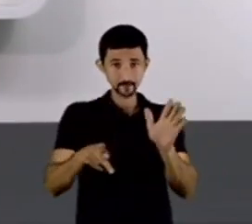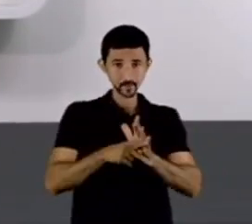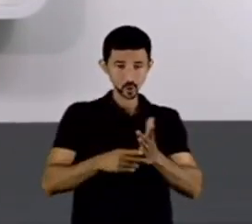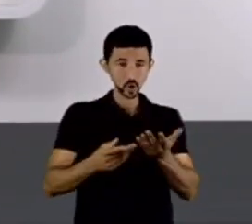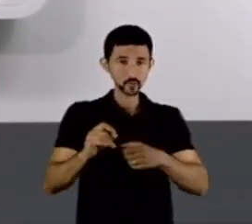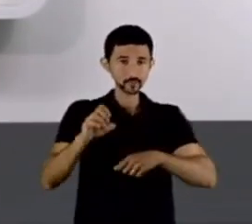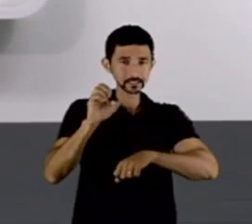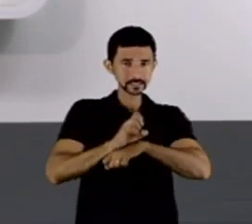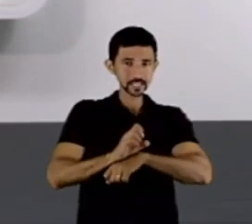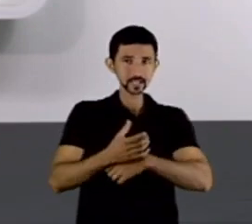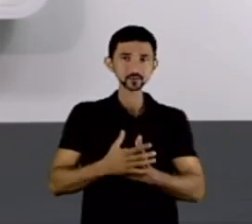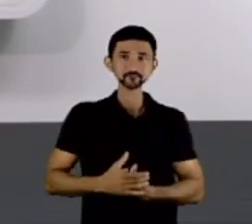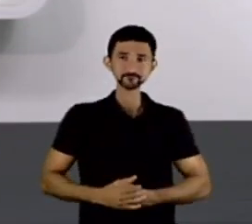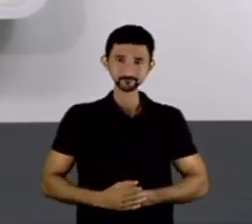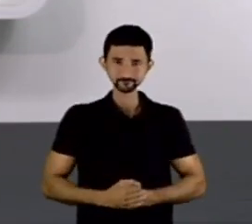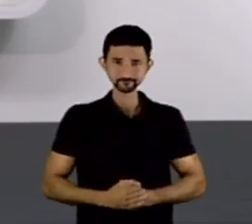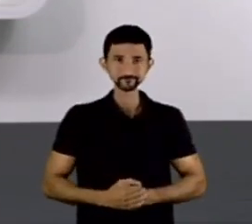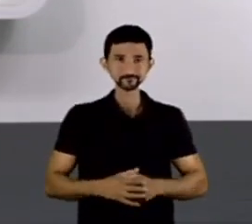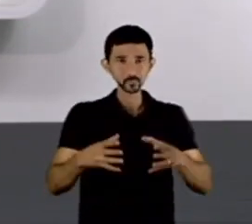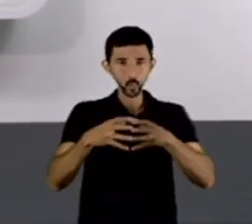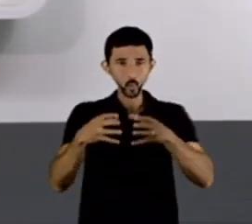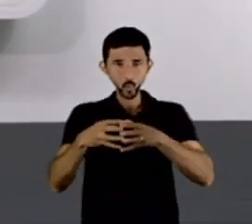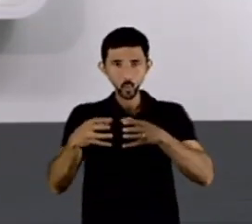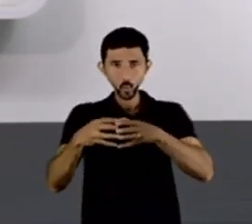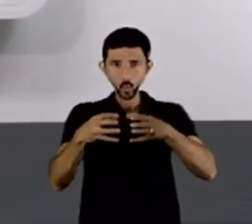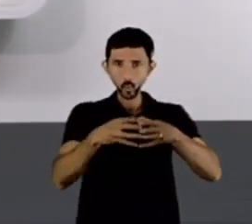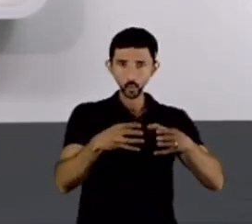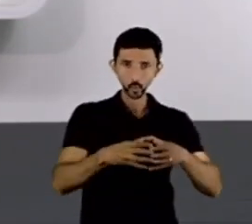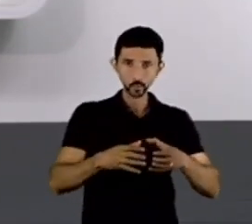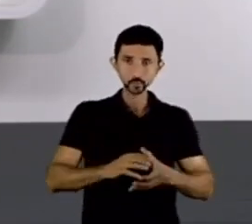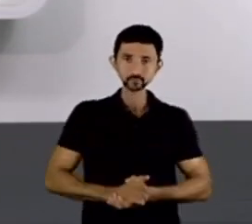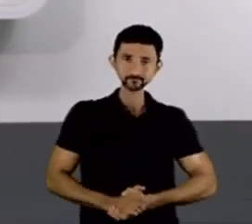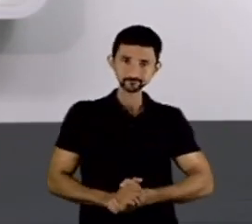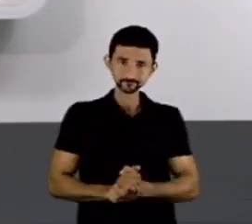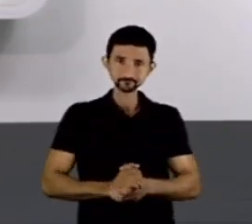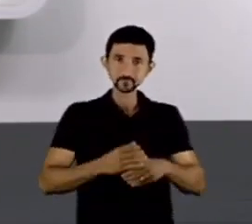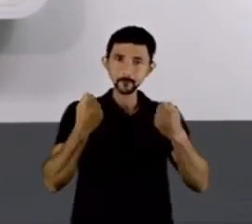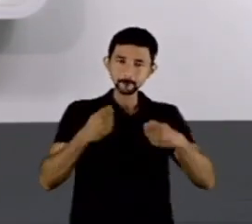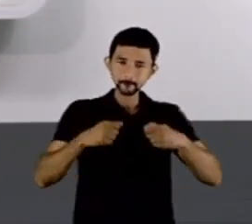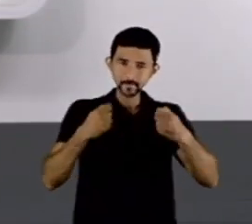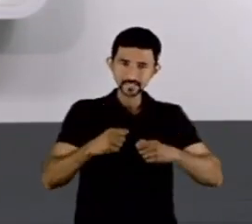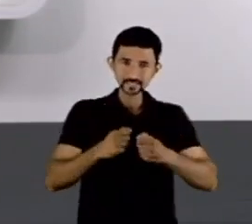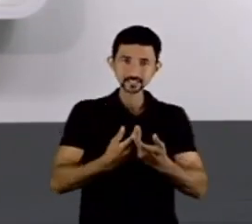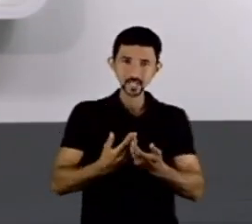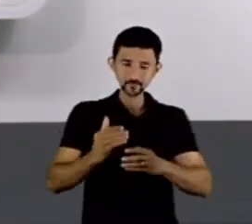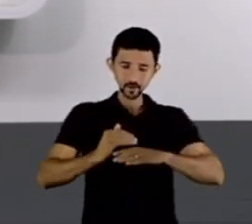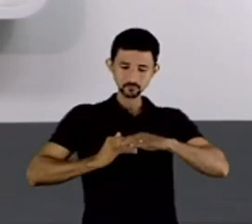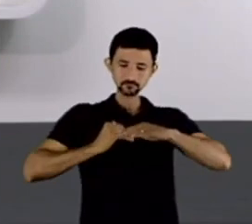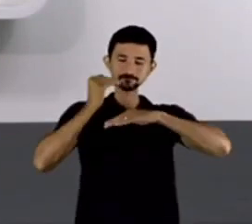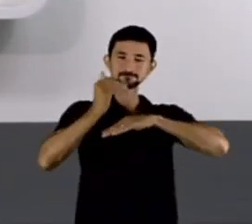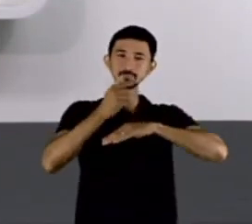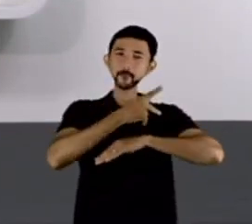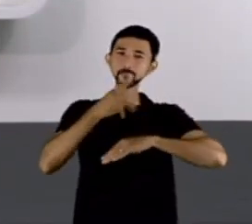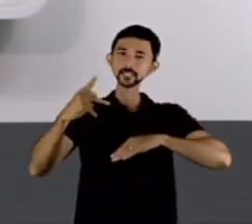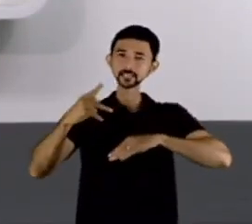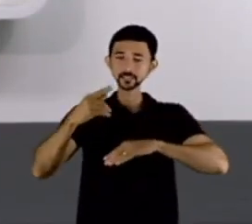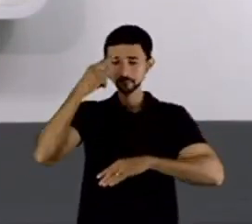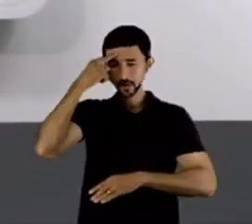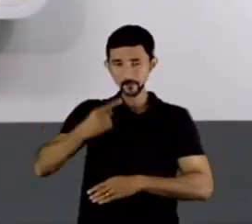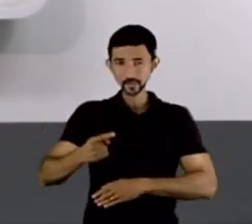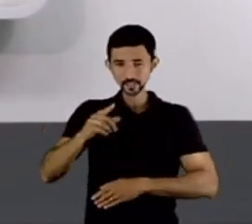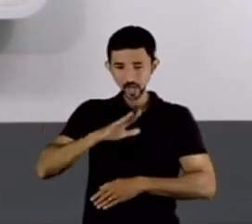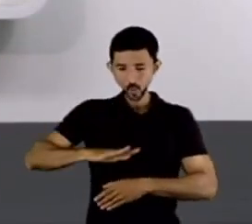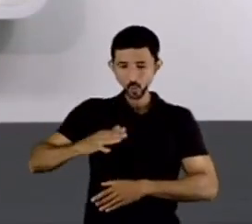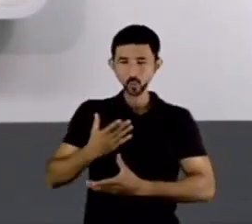Defender os interesses dessas oligarquias, desses grupos pequenos que precisavam estar na presidência para poder manter